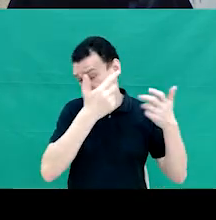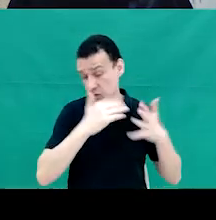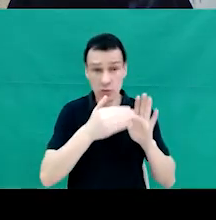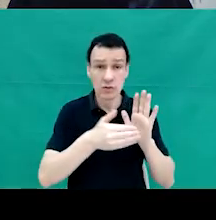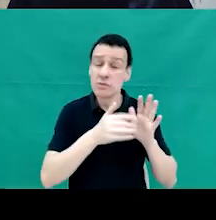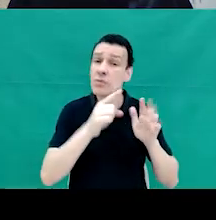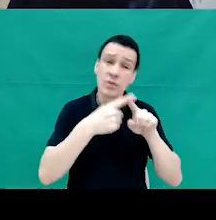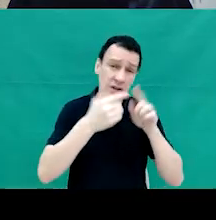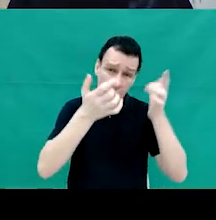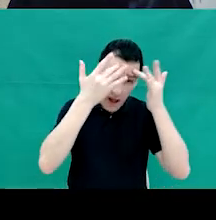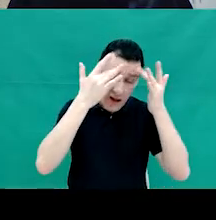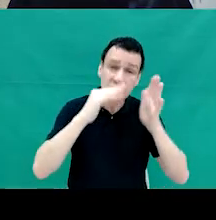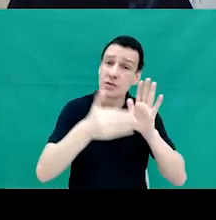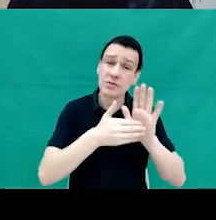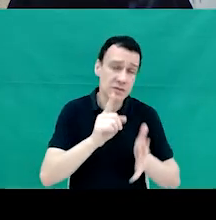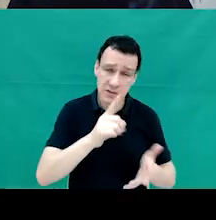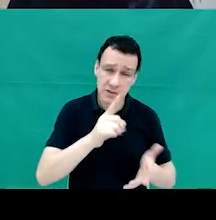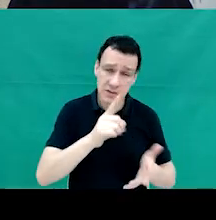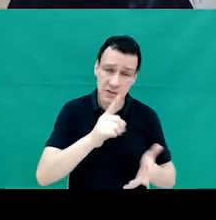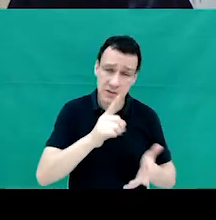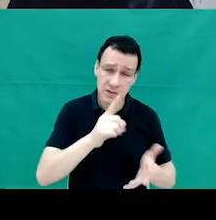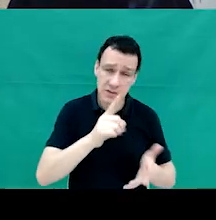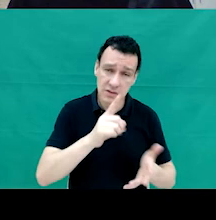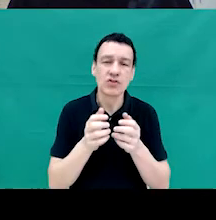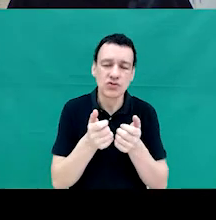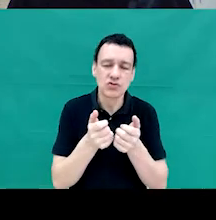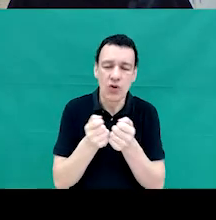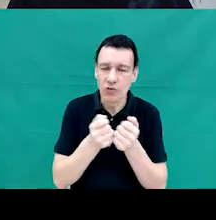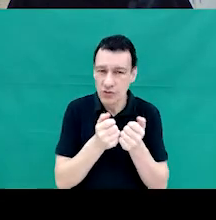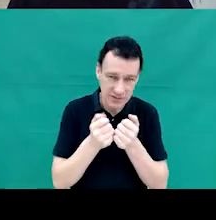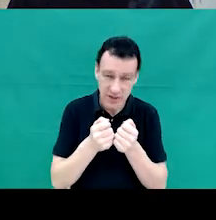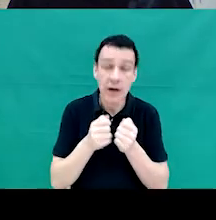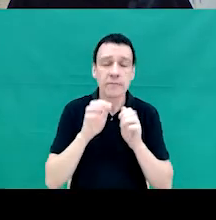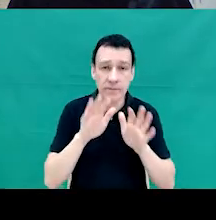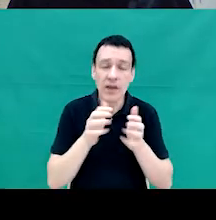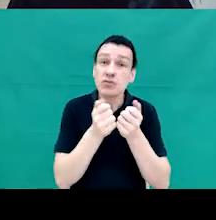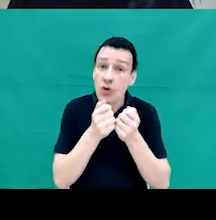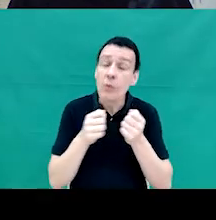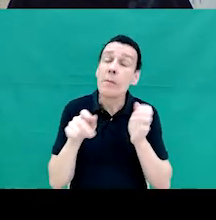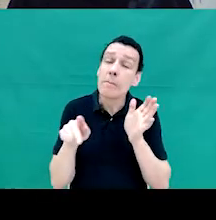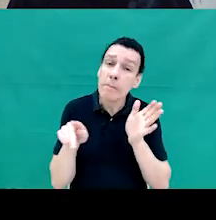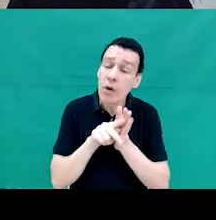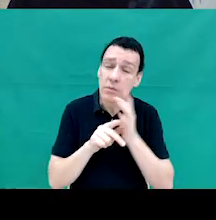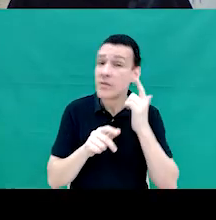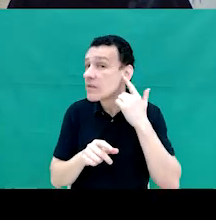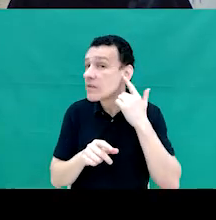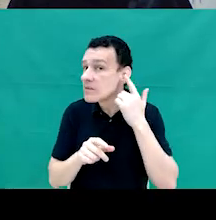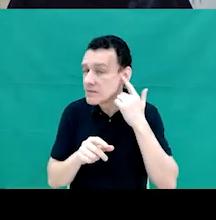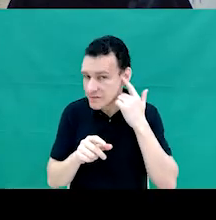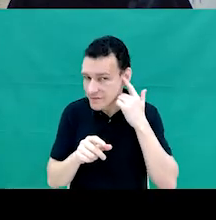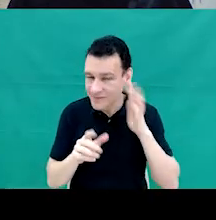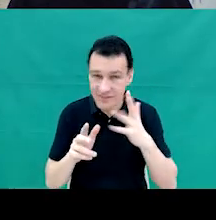jogos quando você tem um tutorial, principalmente audiogames voltados para deficientes visuais, que você tem um